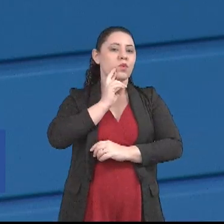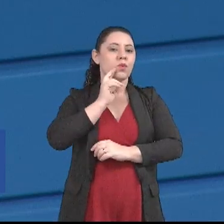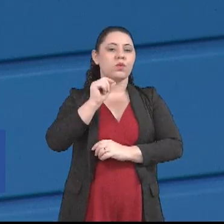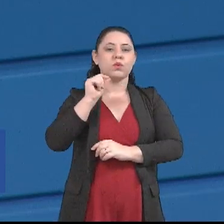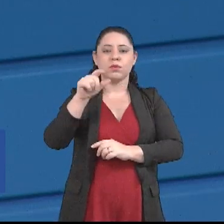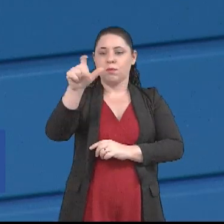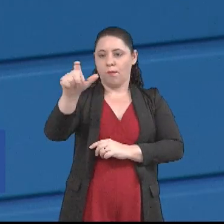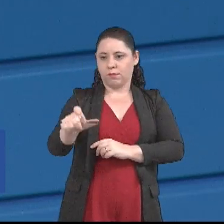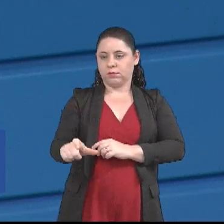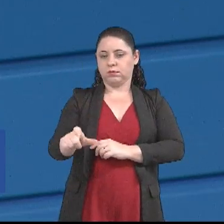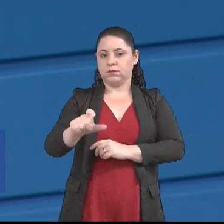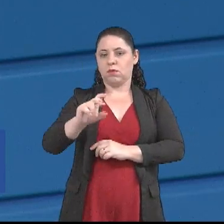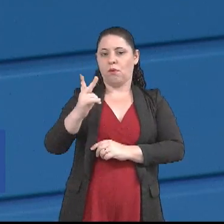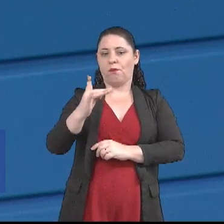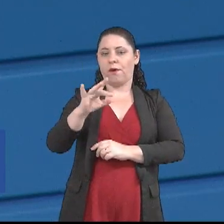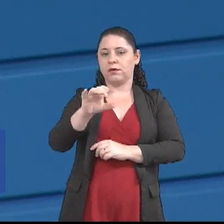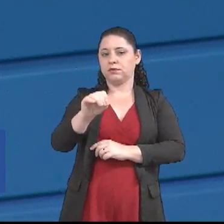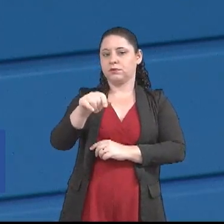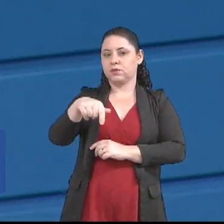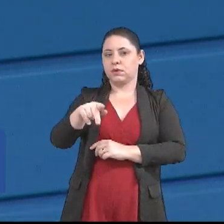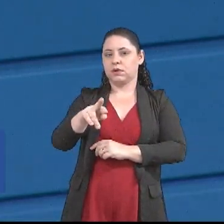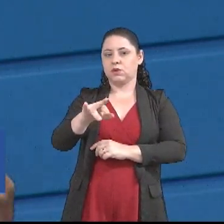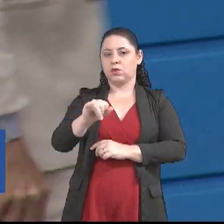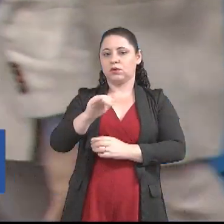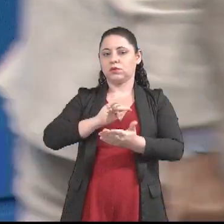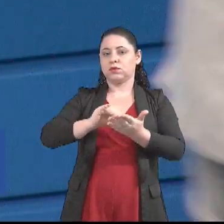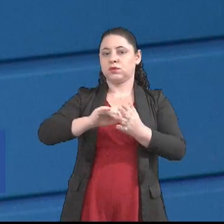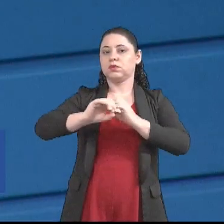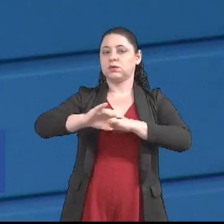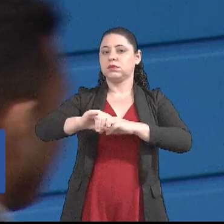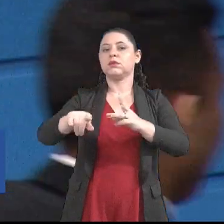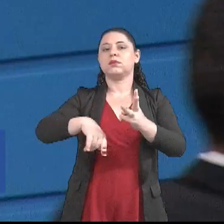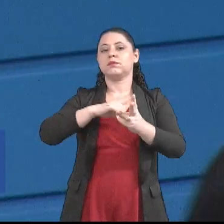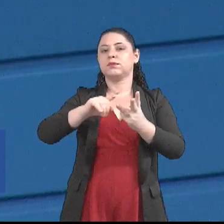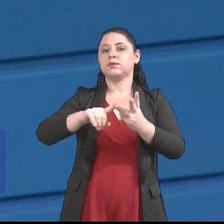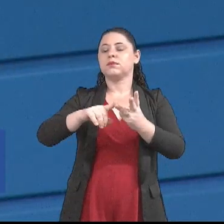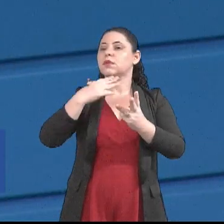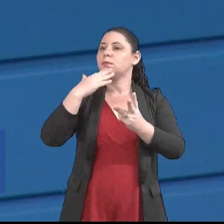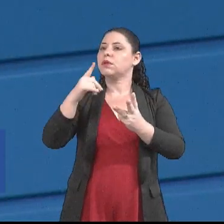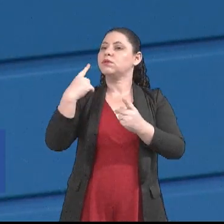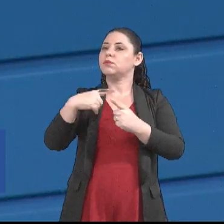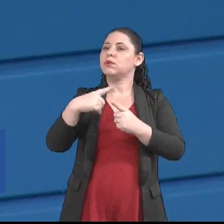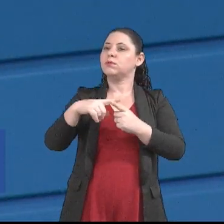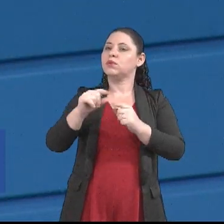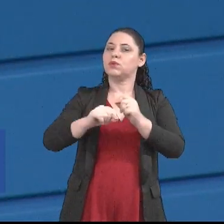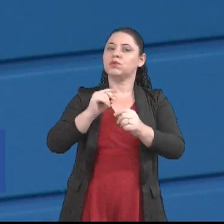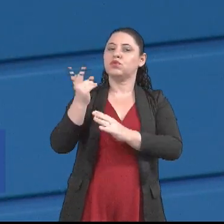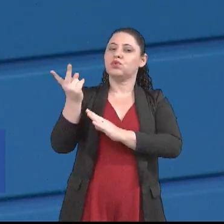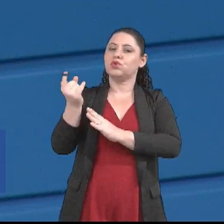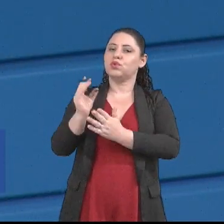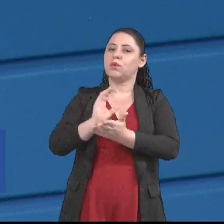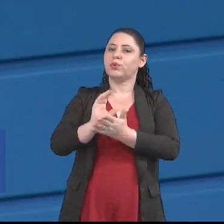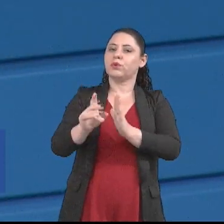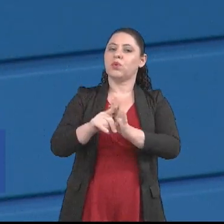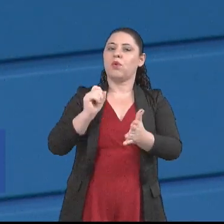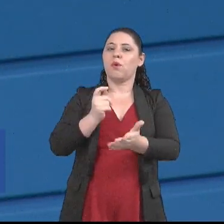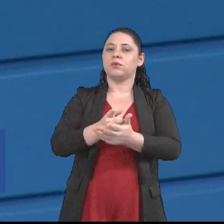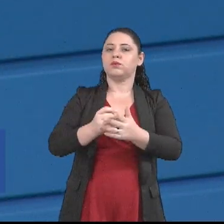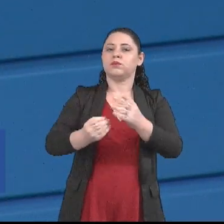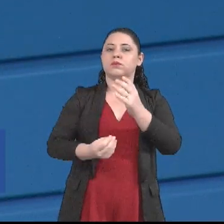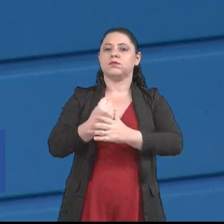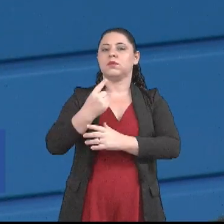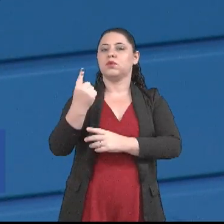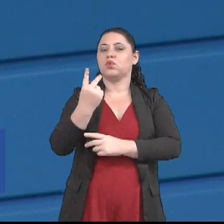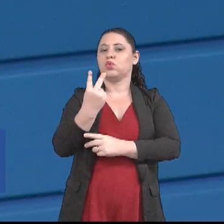ao excelentíssimo senhor Hélio Queiroz Daher, secretário de Estado de Educação, solicitando a destinação de recursos para a compra e instalação